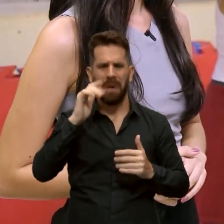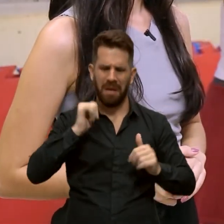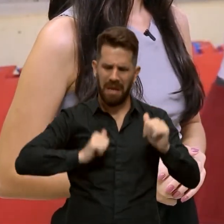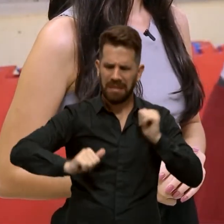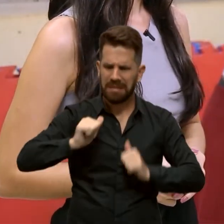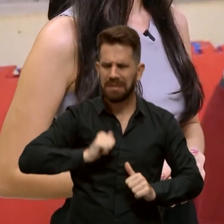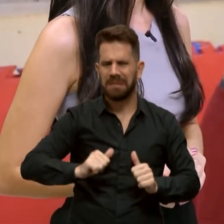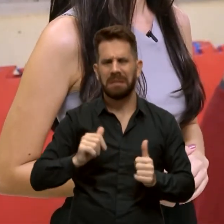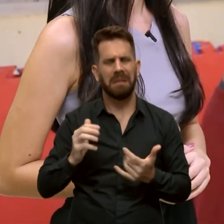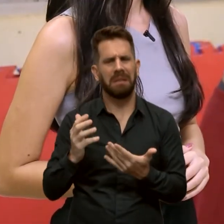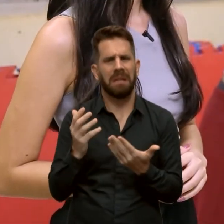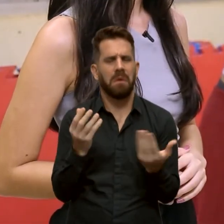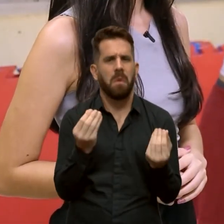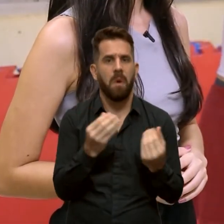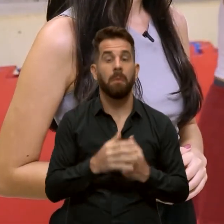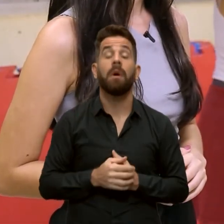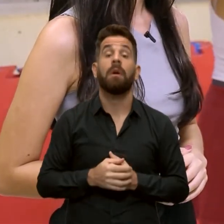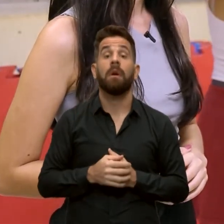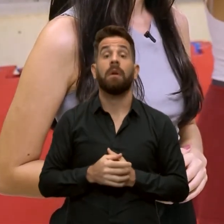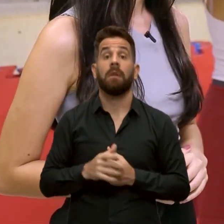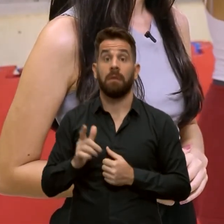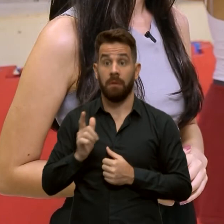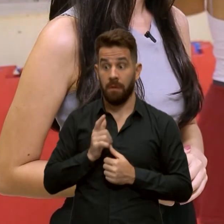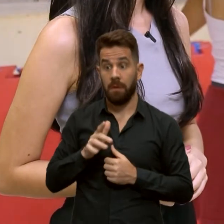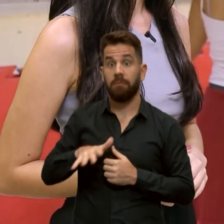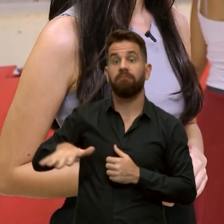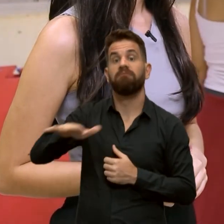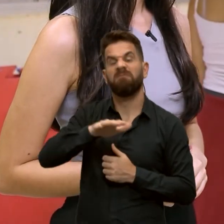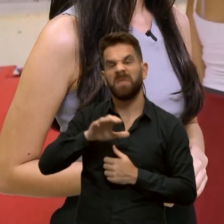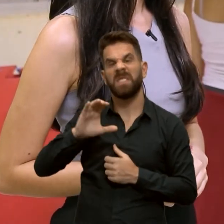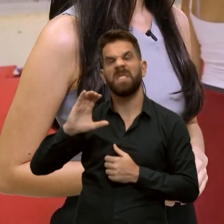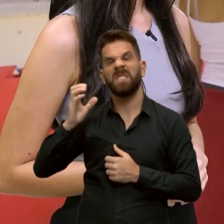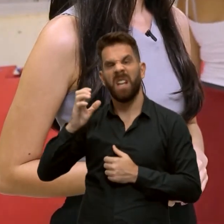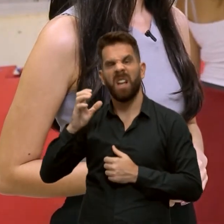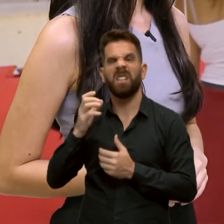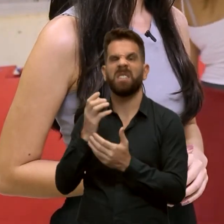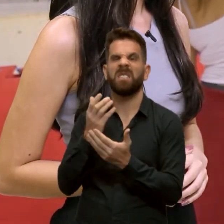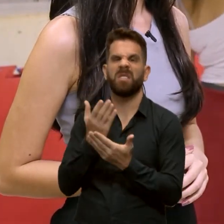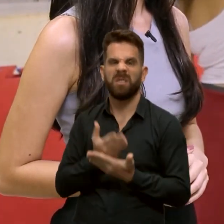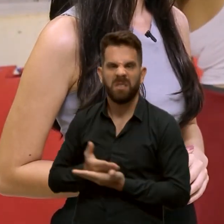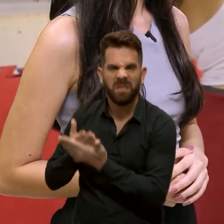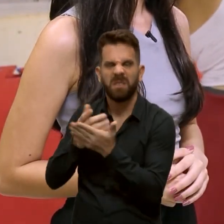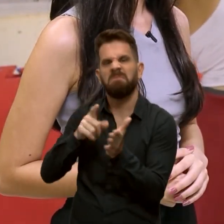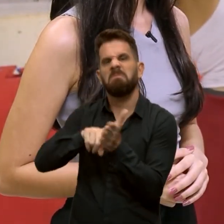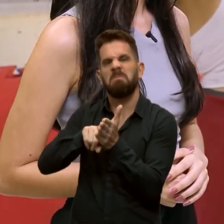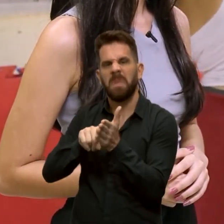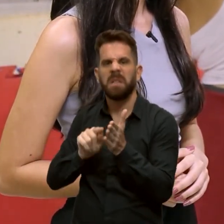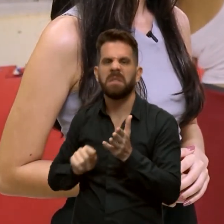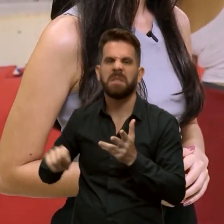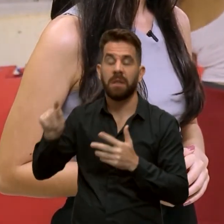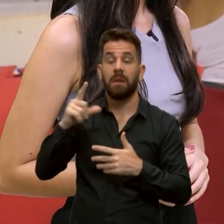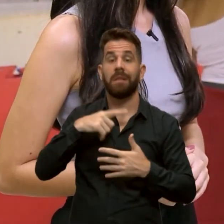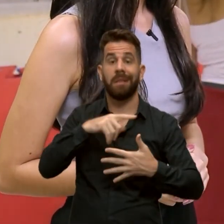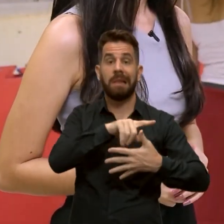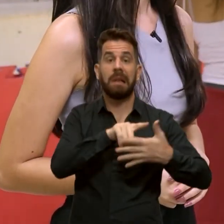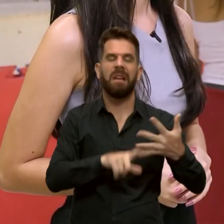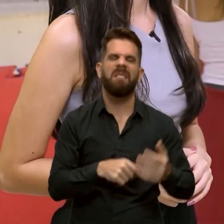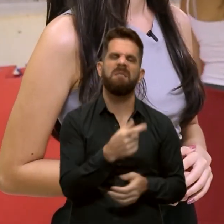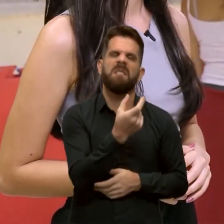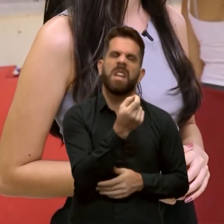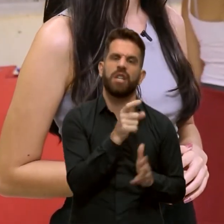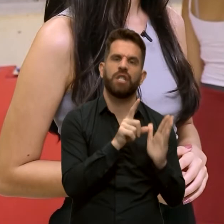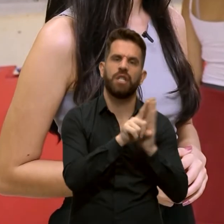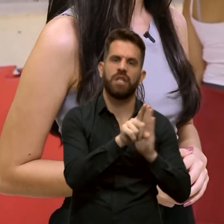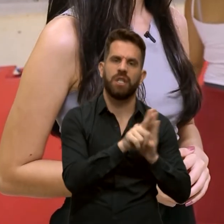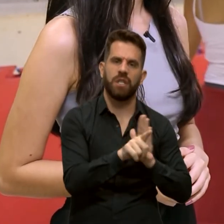utilizamos de um instrumento que é validado no mundo científico. Ele traz 20 afirmações